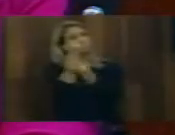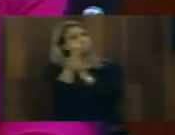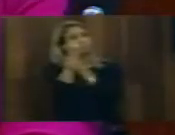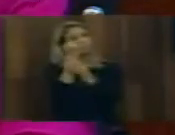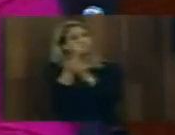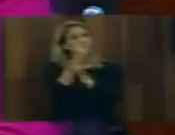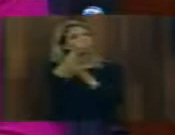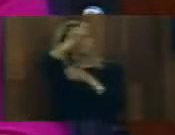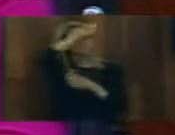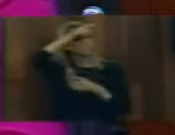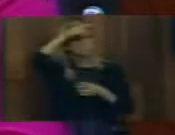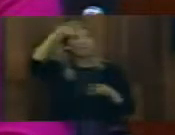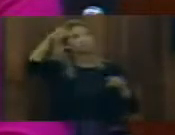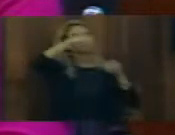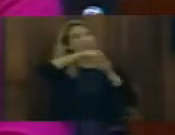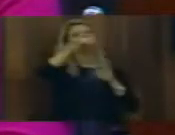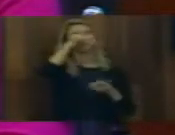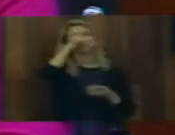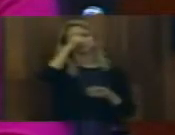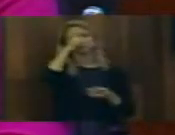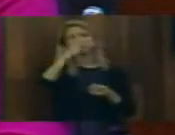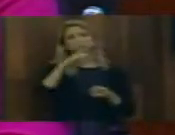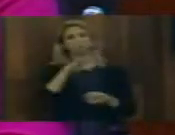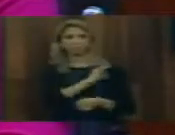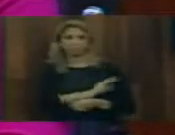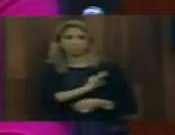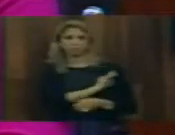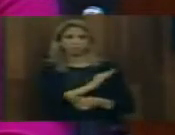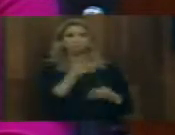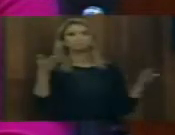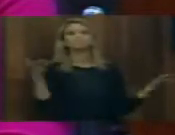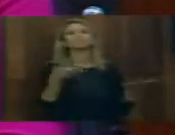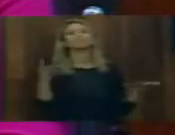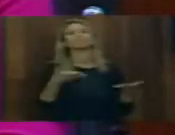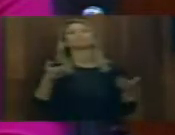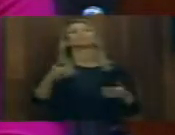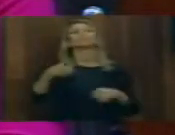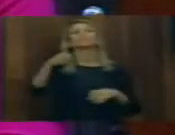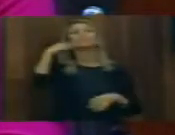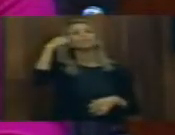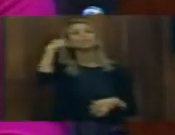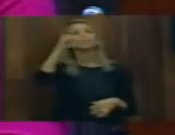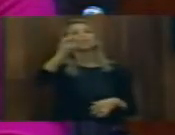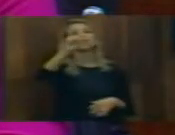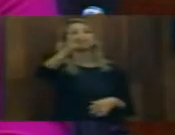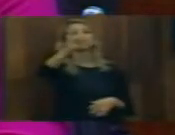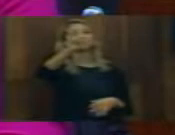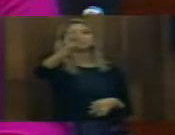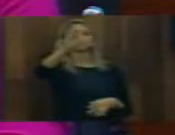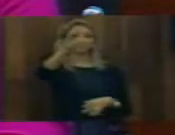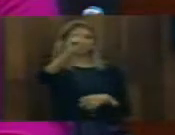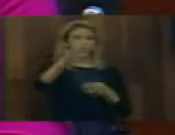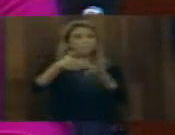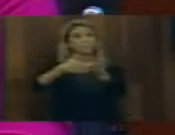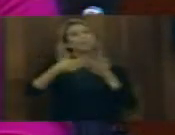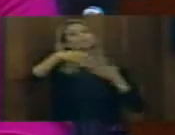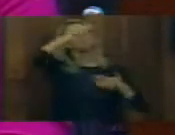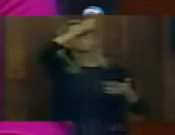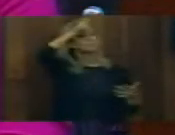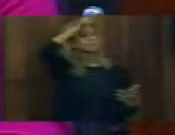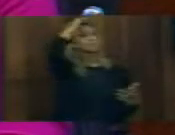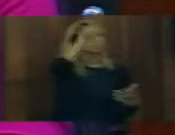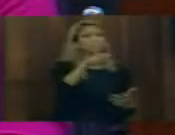Indicação 0422-2019, Silvio Davi Pio Oliveira, solicita o excelentíssimo senhor prefeito que determine a